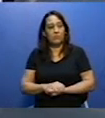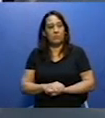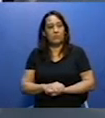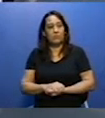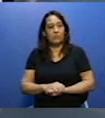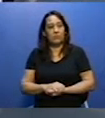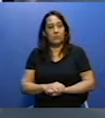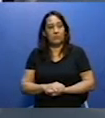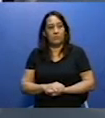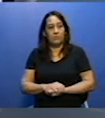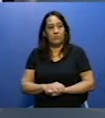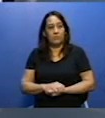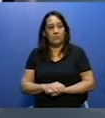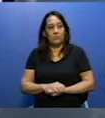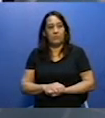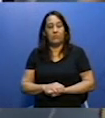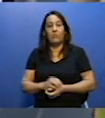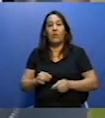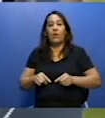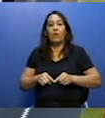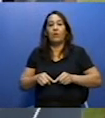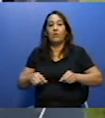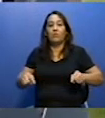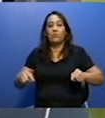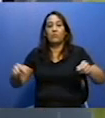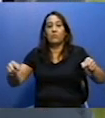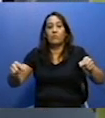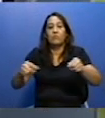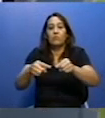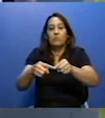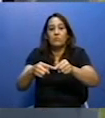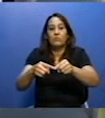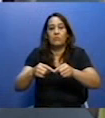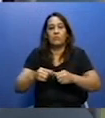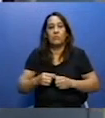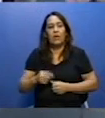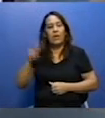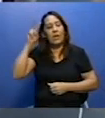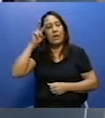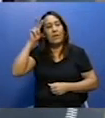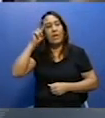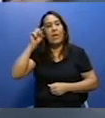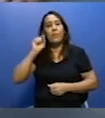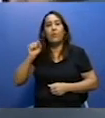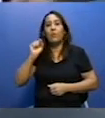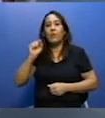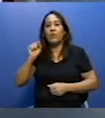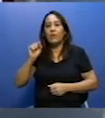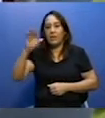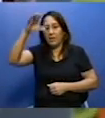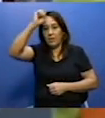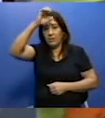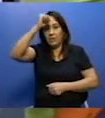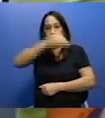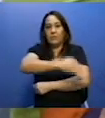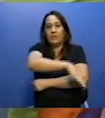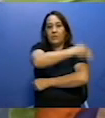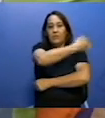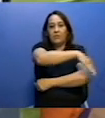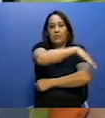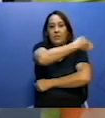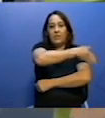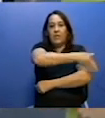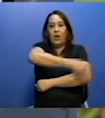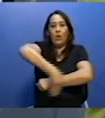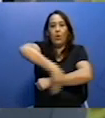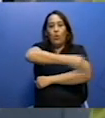149. Os quarteirões. Lembra que eu expliquei o que é rua e avenida? Agora nós vamos falar do